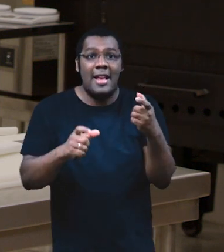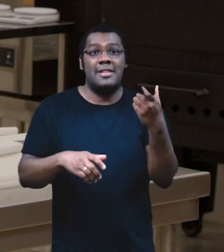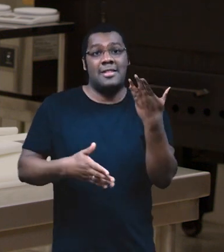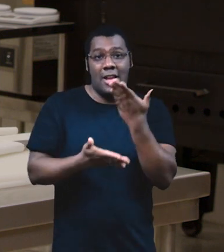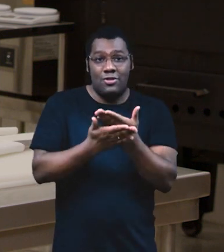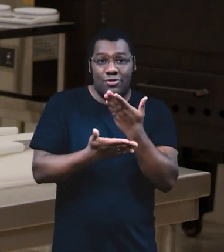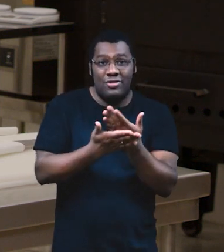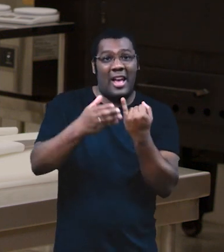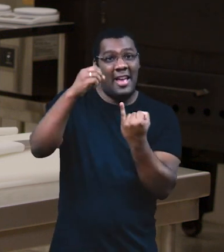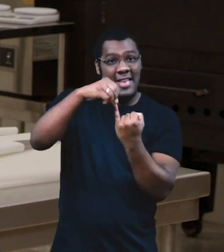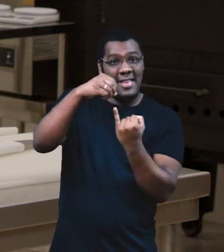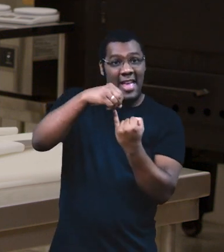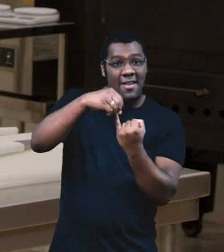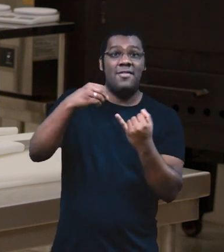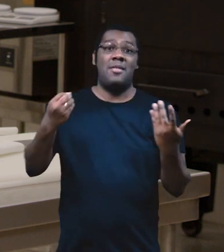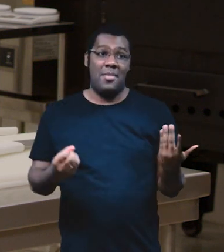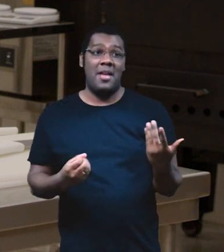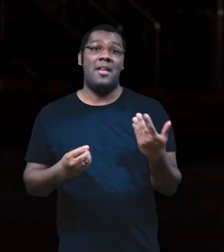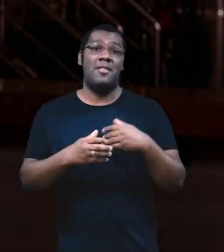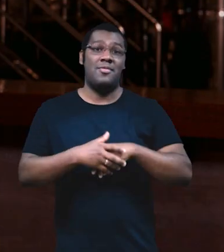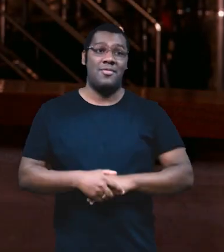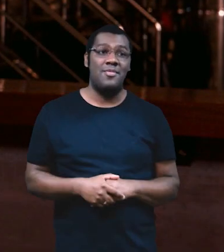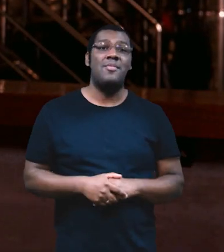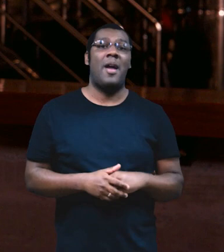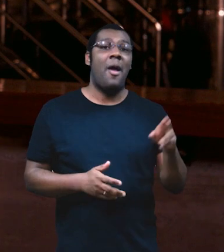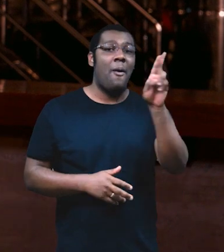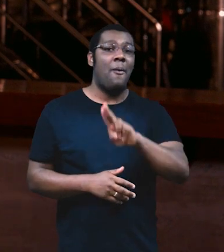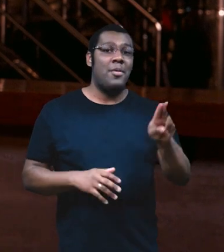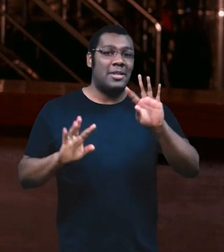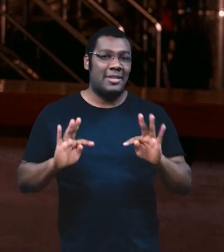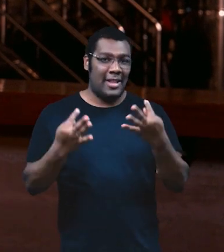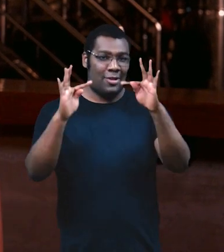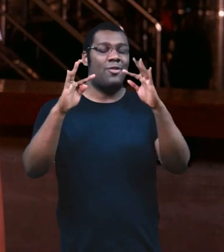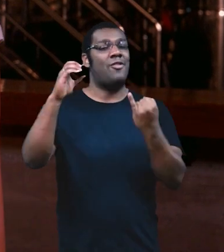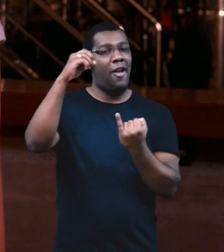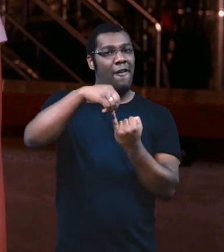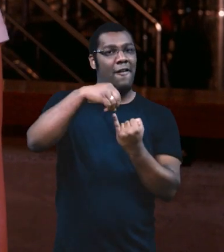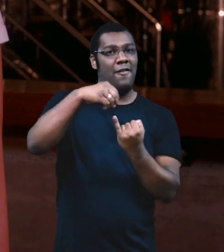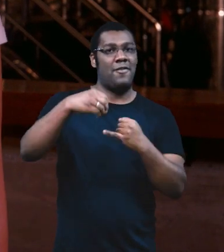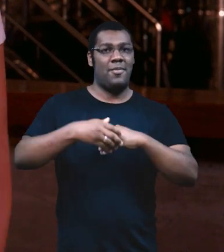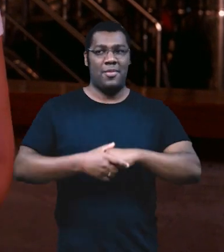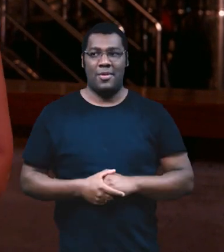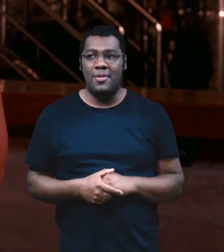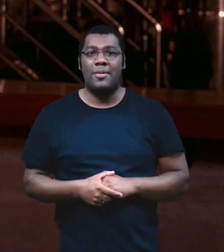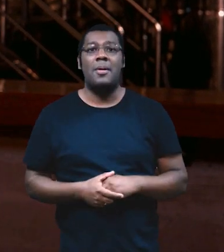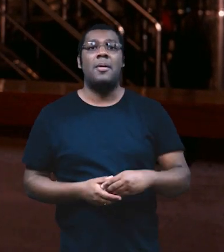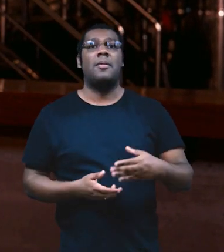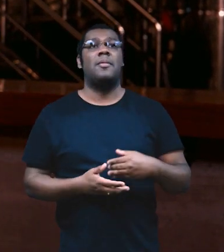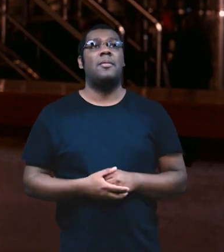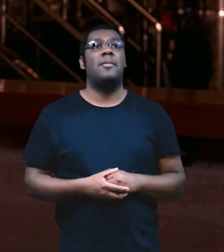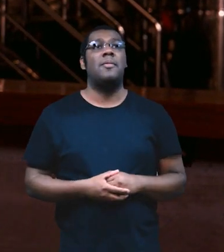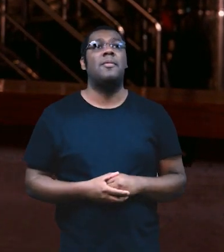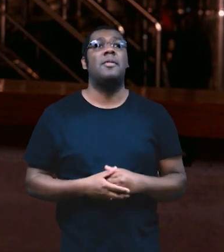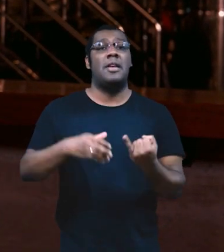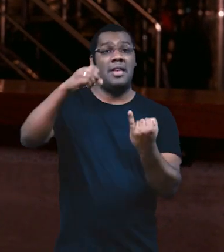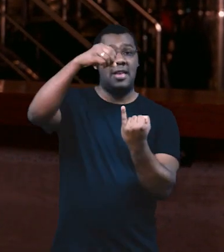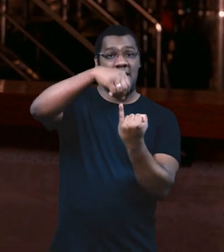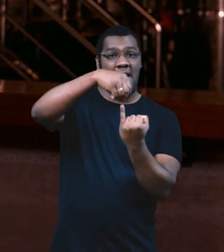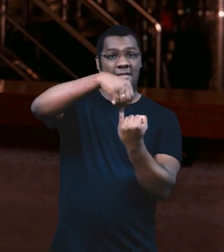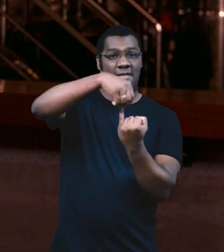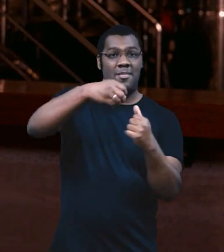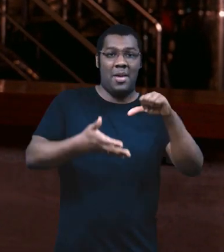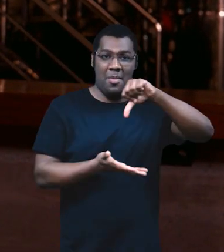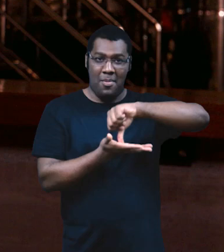empresas que vão utilizar nosso Centro de Formação Tecnológica. E lá no IFB, Campus Gama, a estudante do curso superior